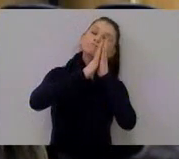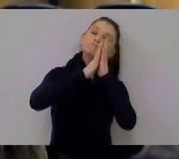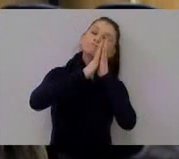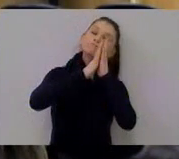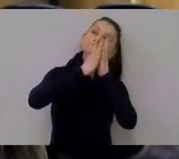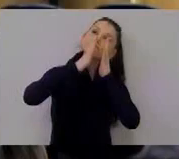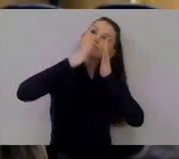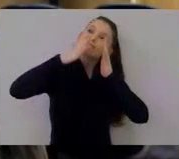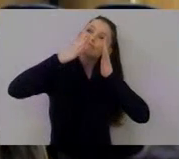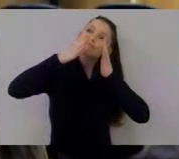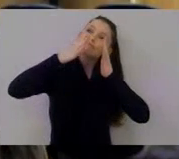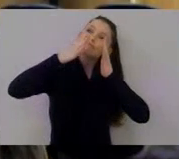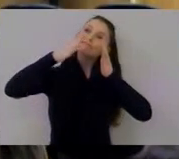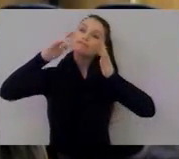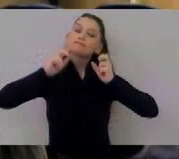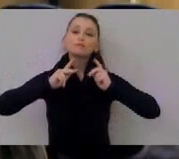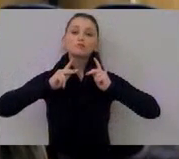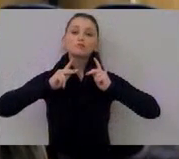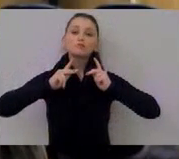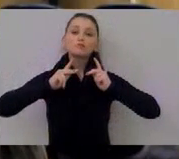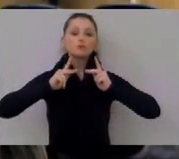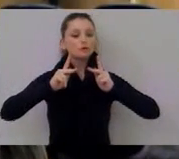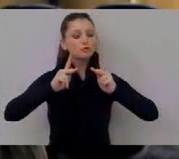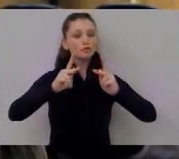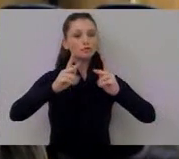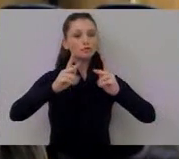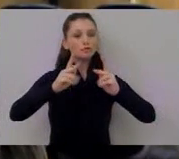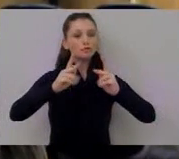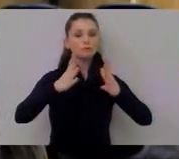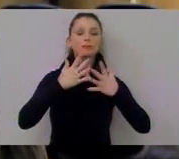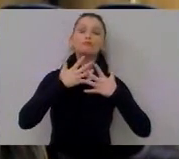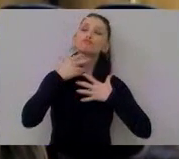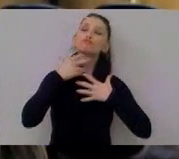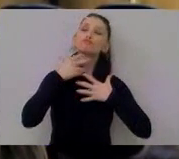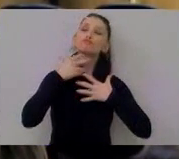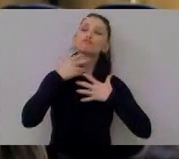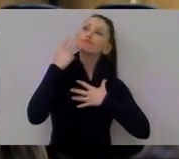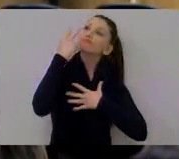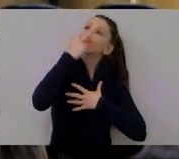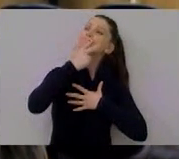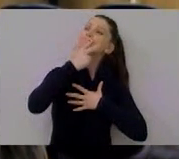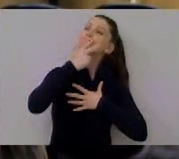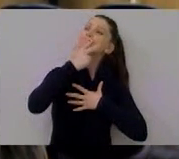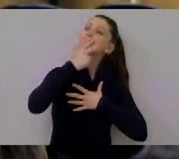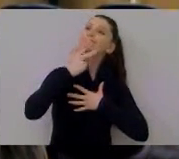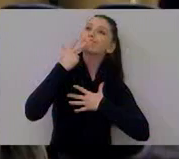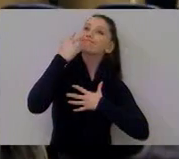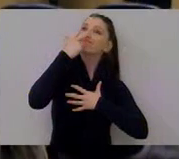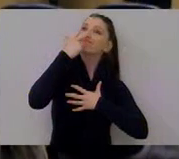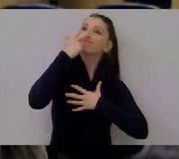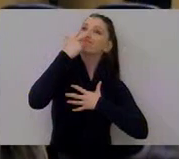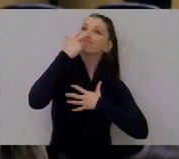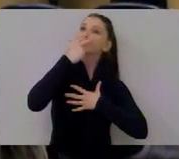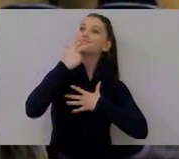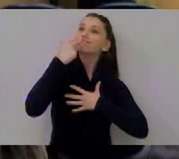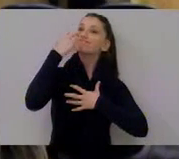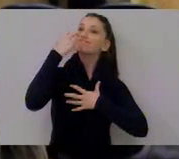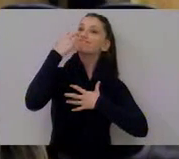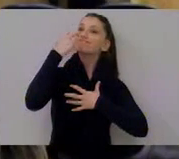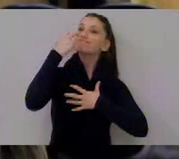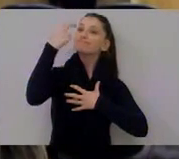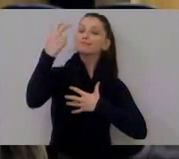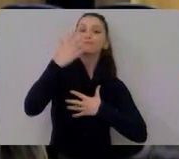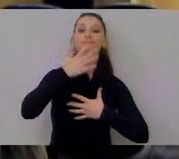continuamente na minha boca. No Senhor se